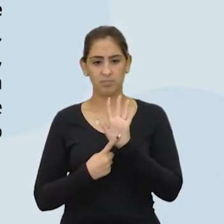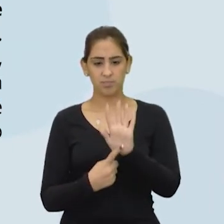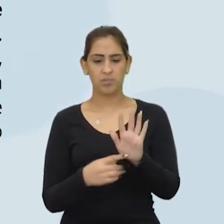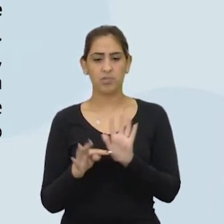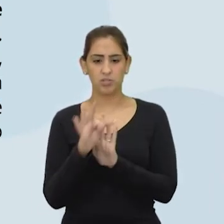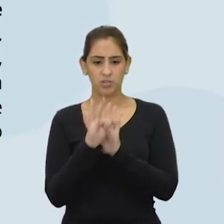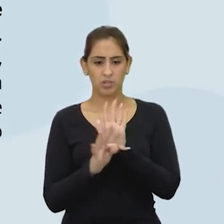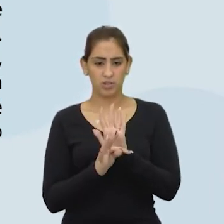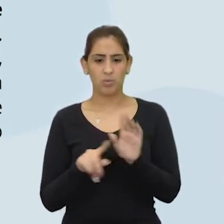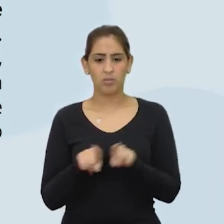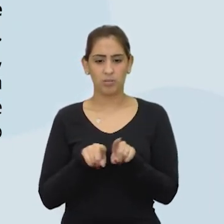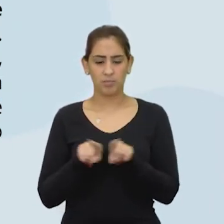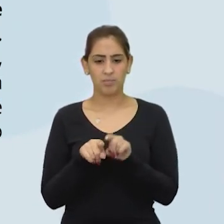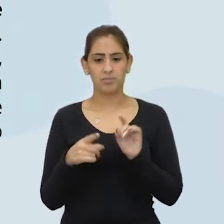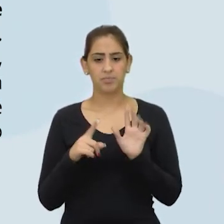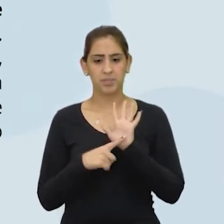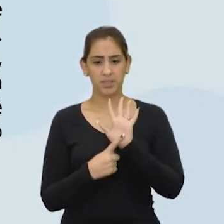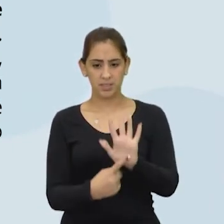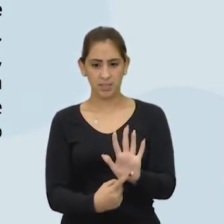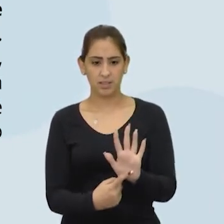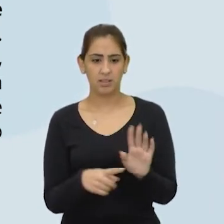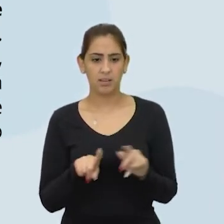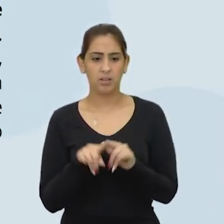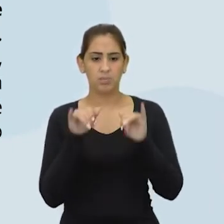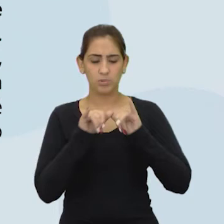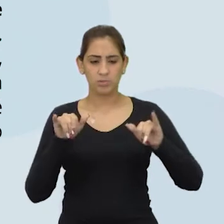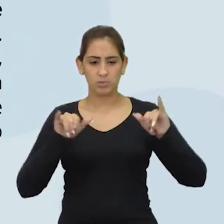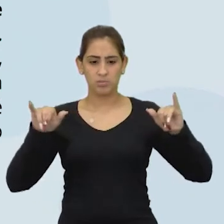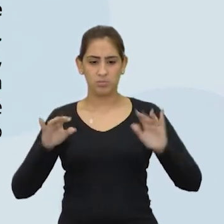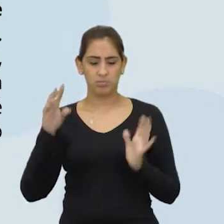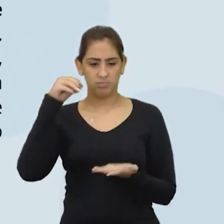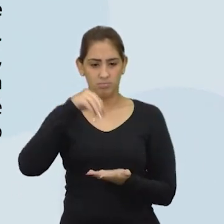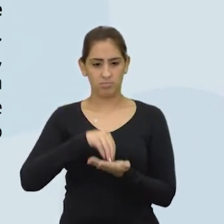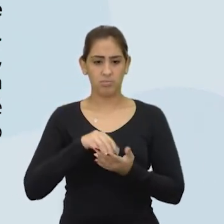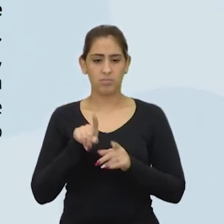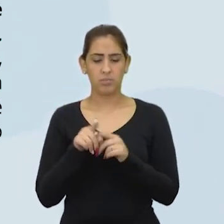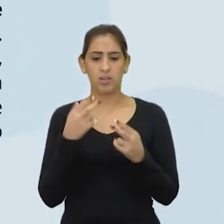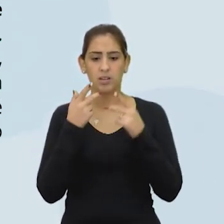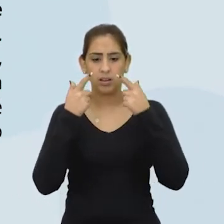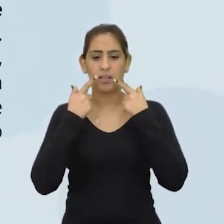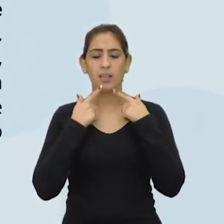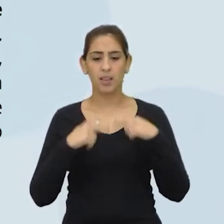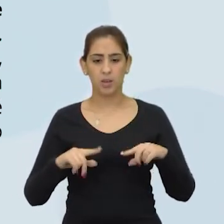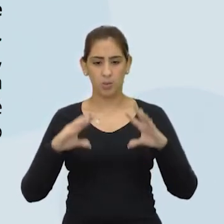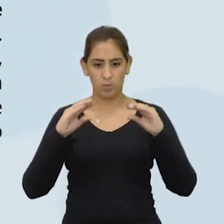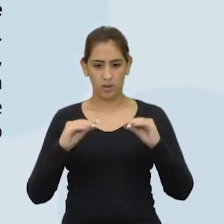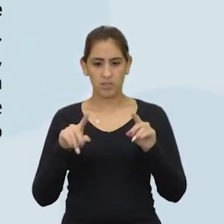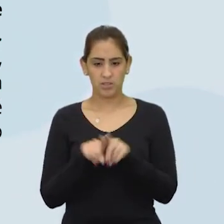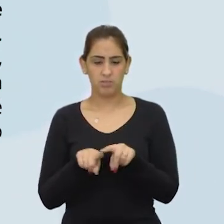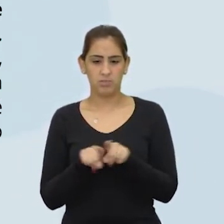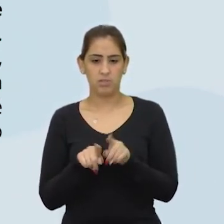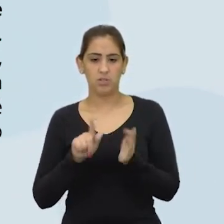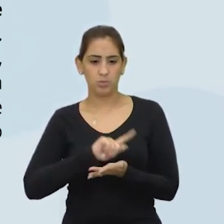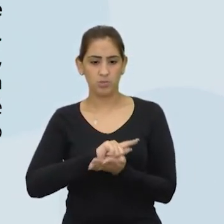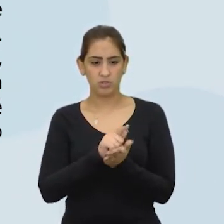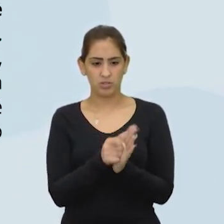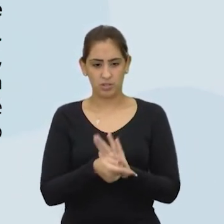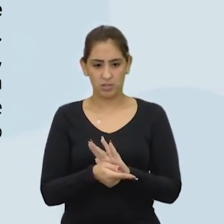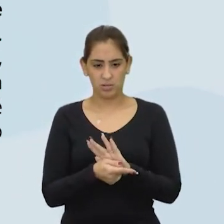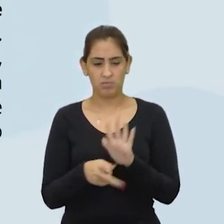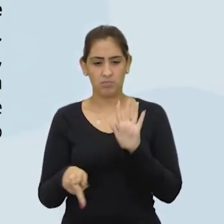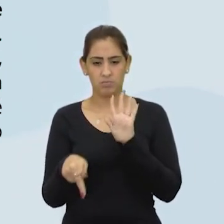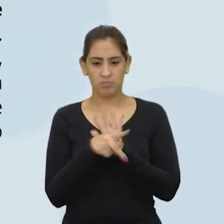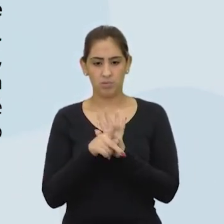anuncia um fato central. A linguagem utilizada nesse gênero é marcada pela objetividade e clareza com predomínio do uso da